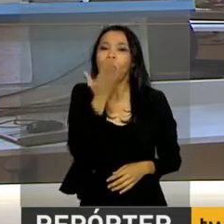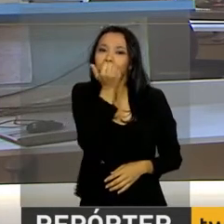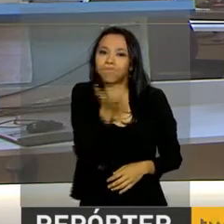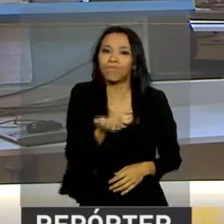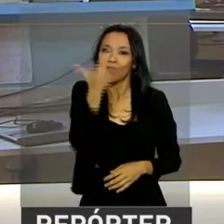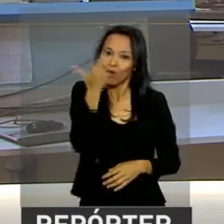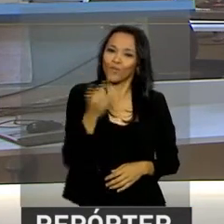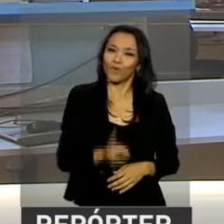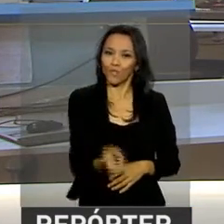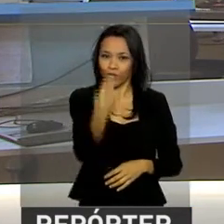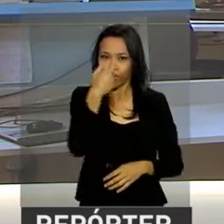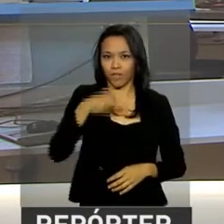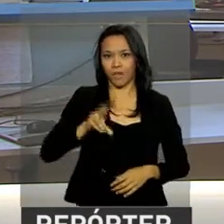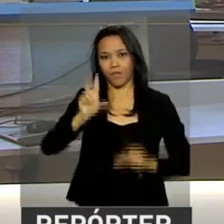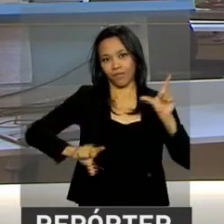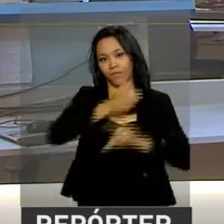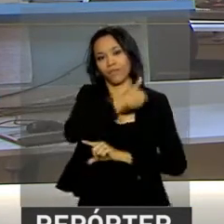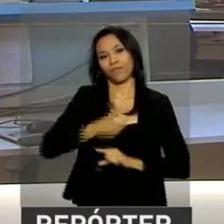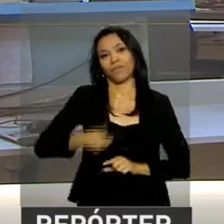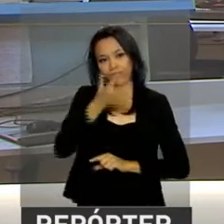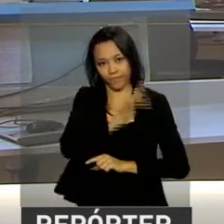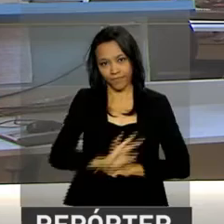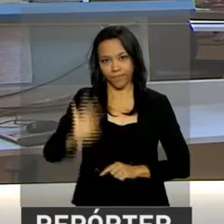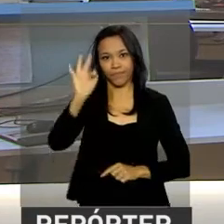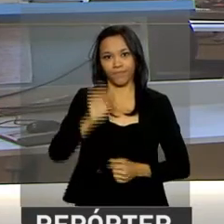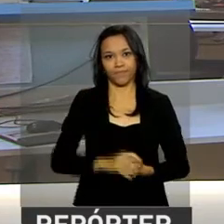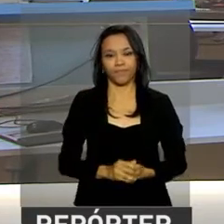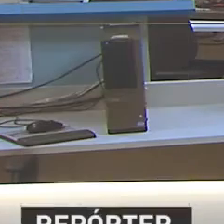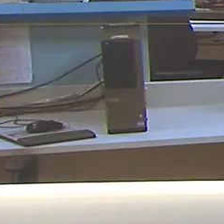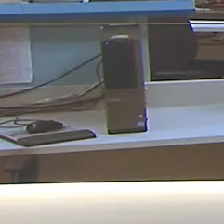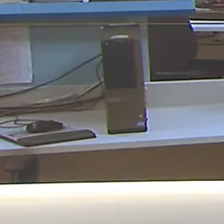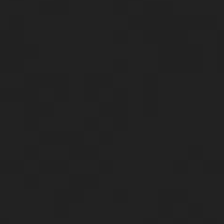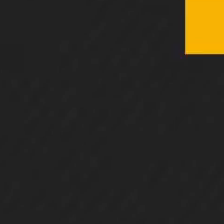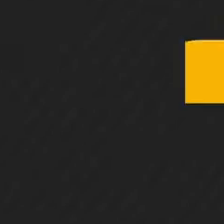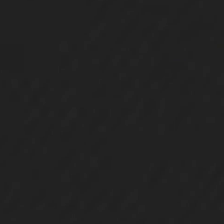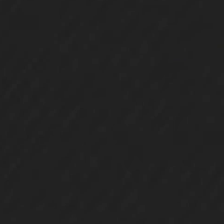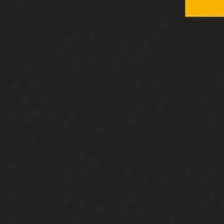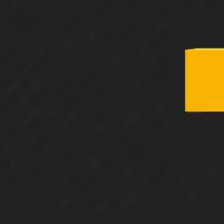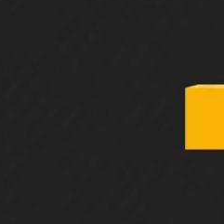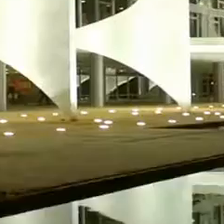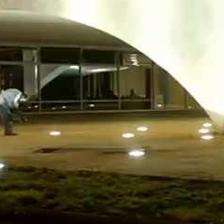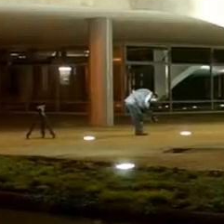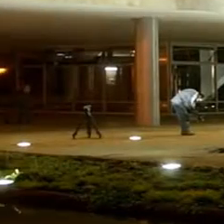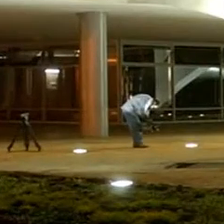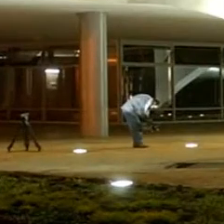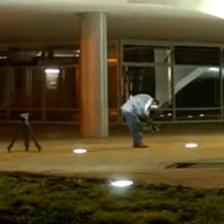e continue com a gente aqui na NBR, a TV do Governo Federal. We'll be right back.